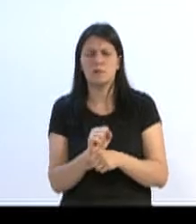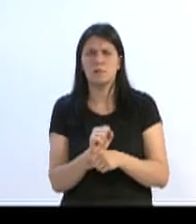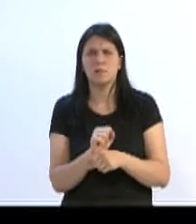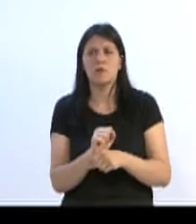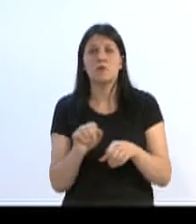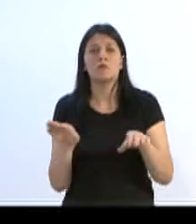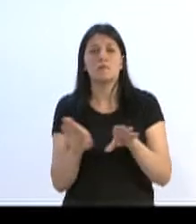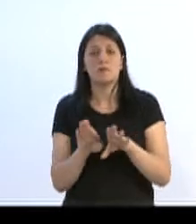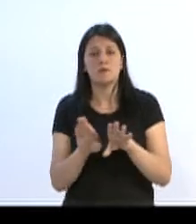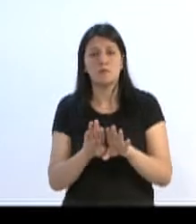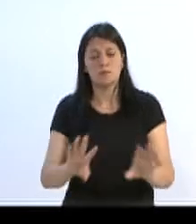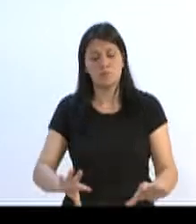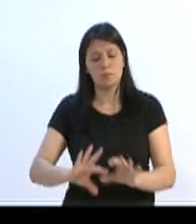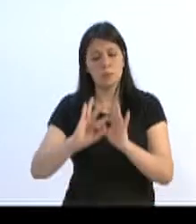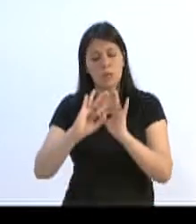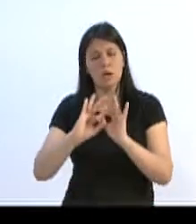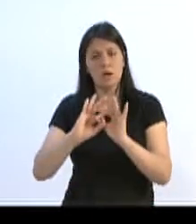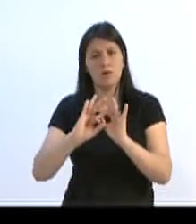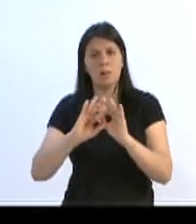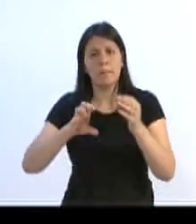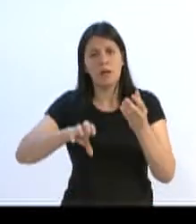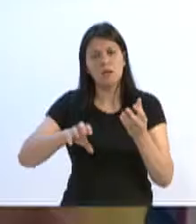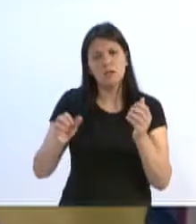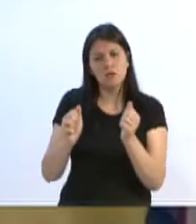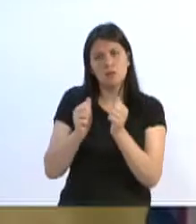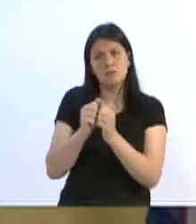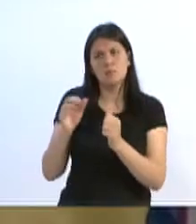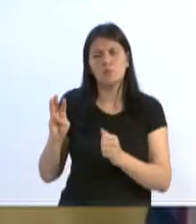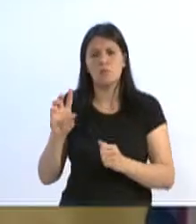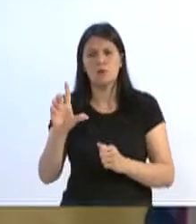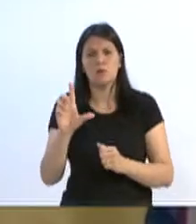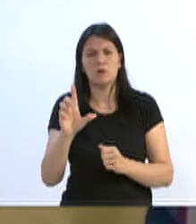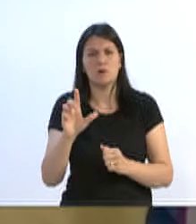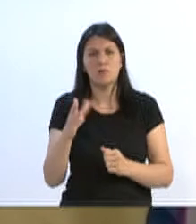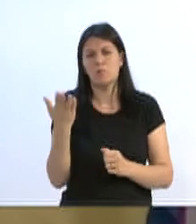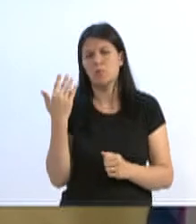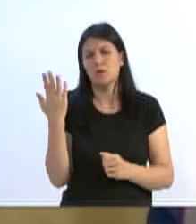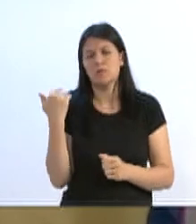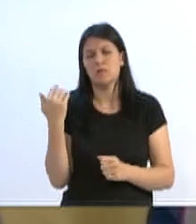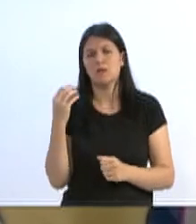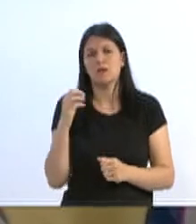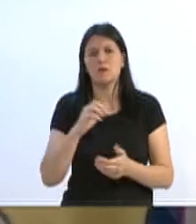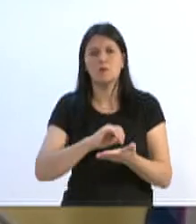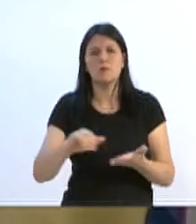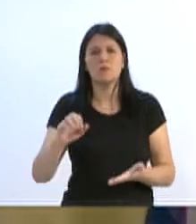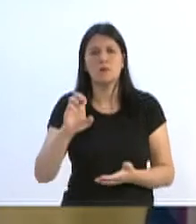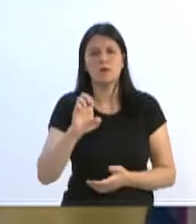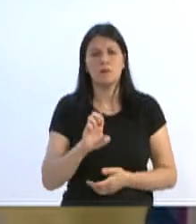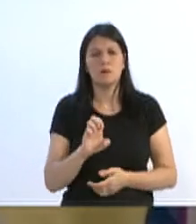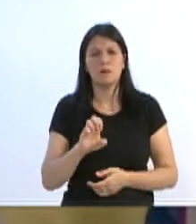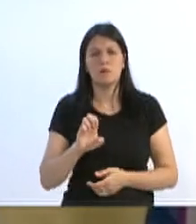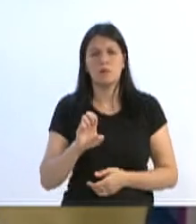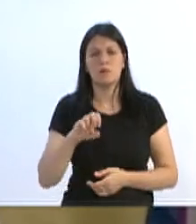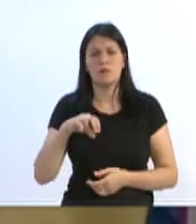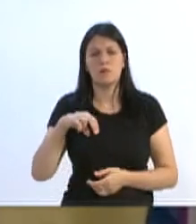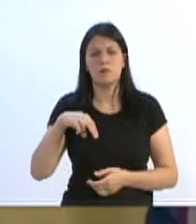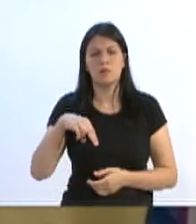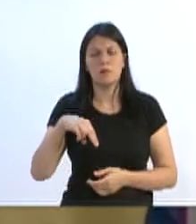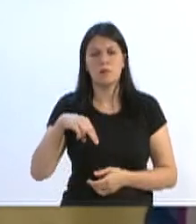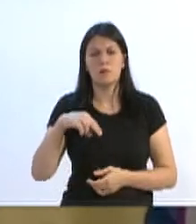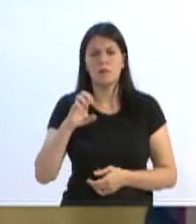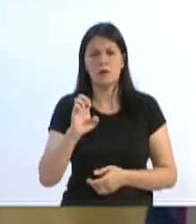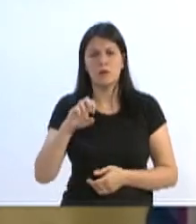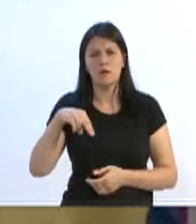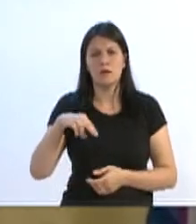de brasília com blumenau na época ainda era secretária elenice que iniciou as tratativas referente a essas e seis na